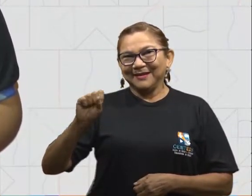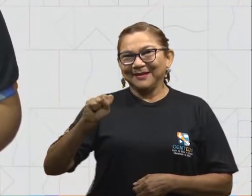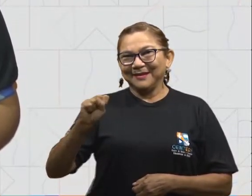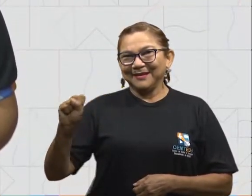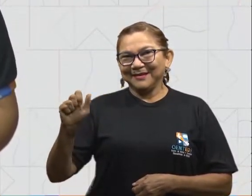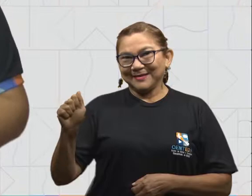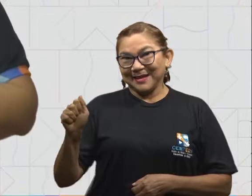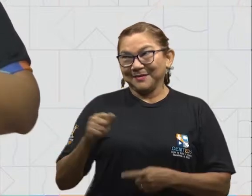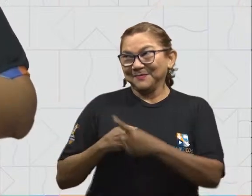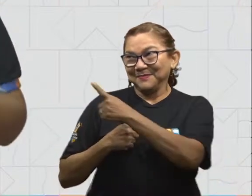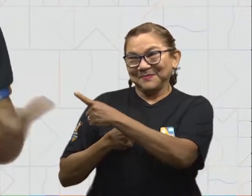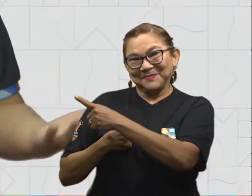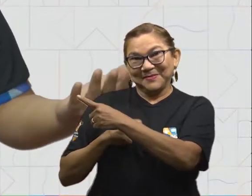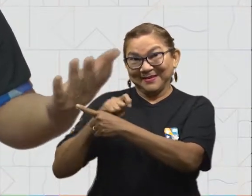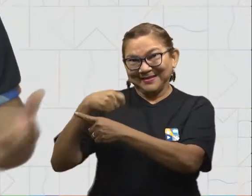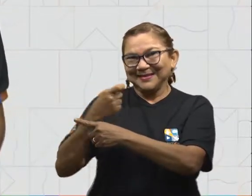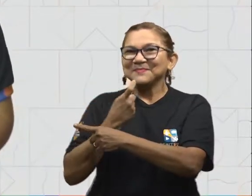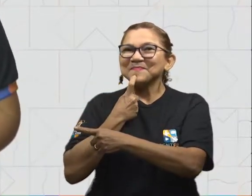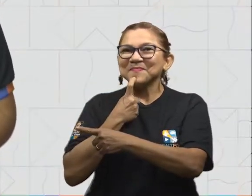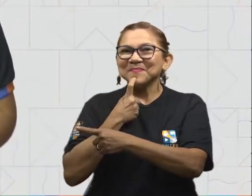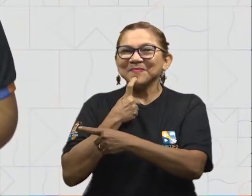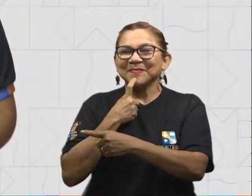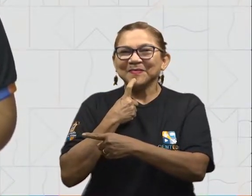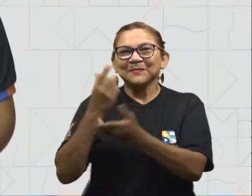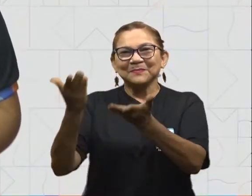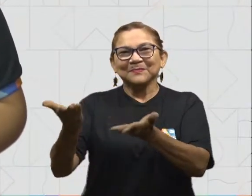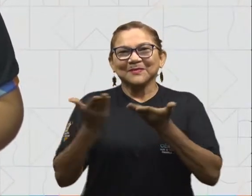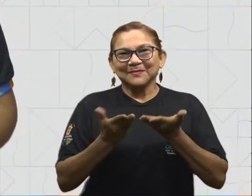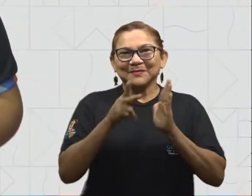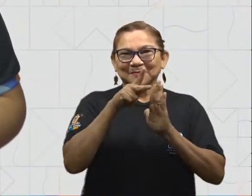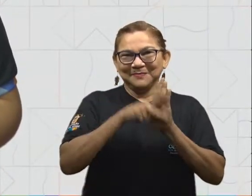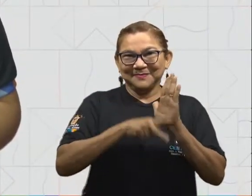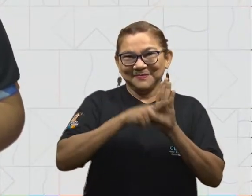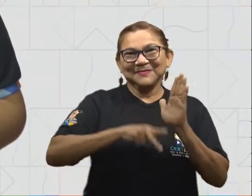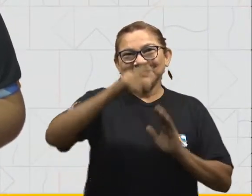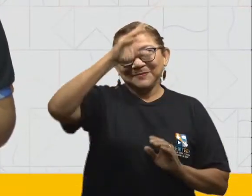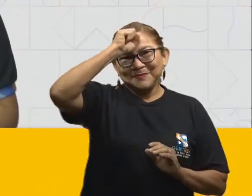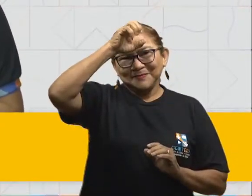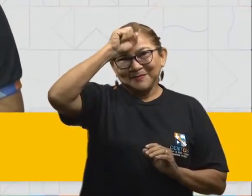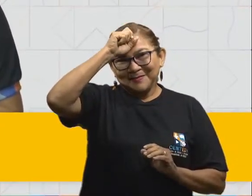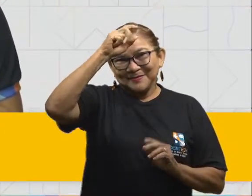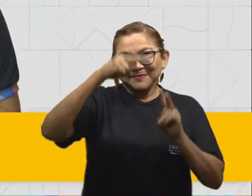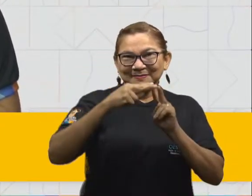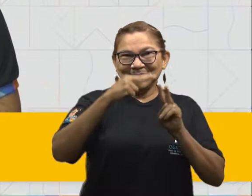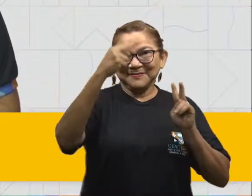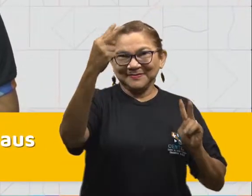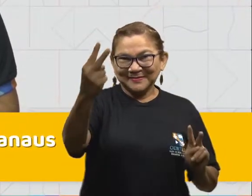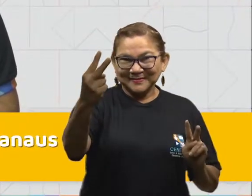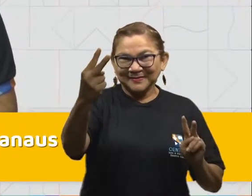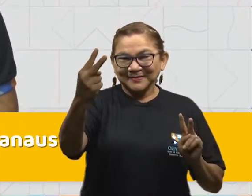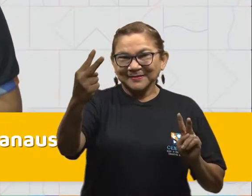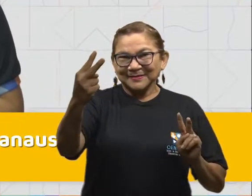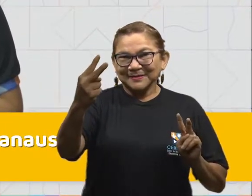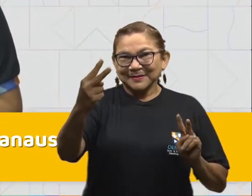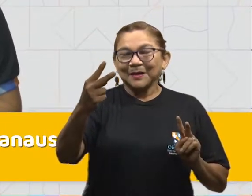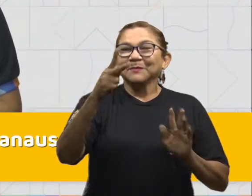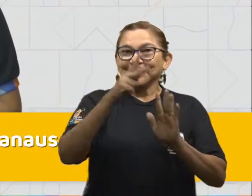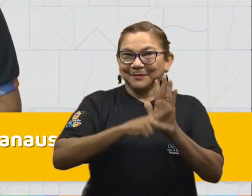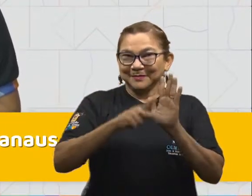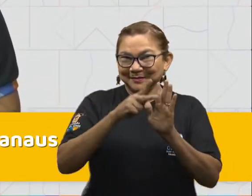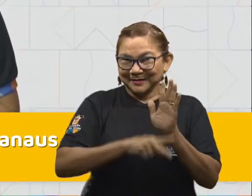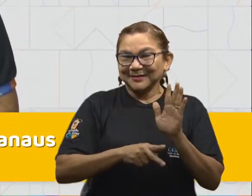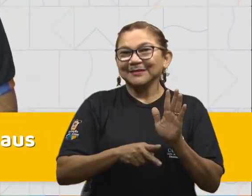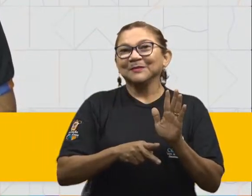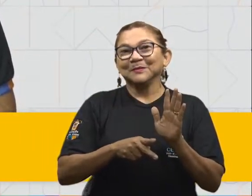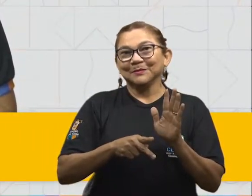é... Muito bem-vindo ao projeto Aprender Além da Escola, um projeto do Centro